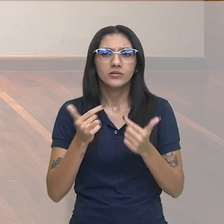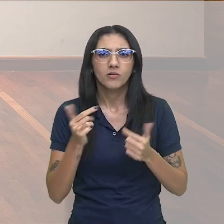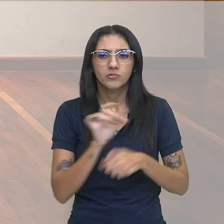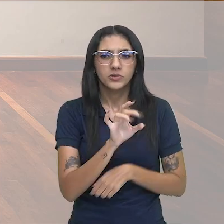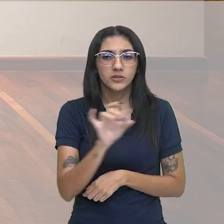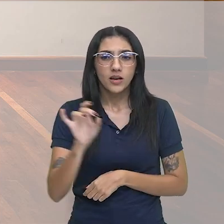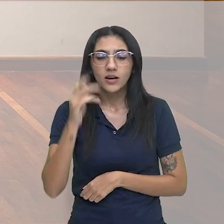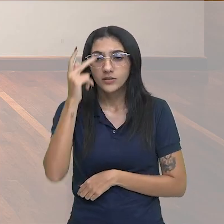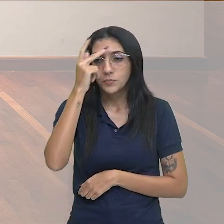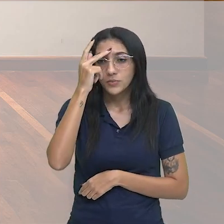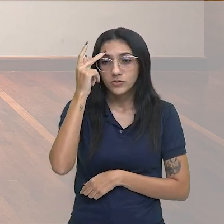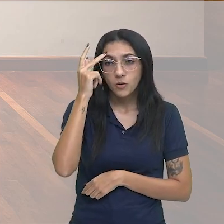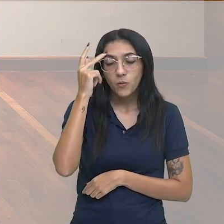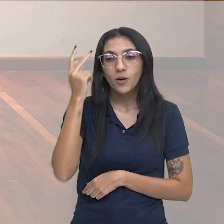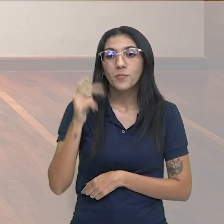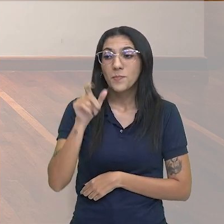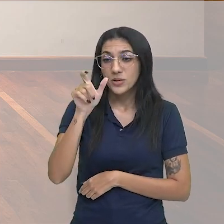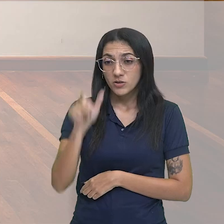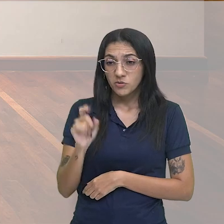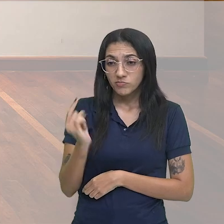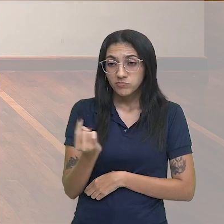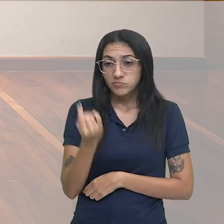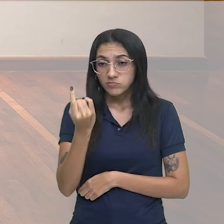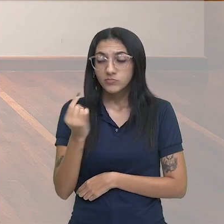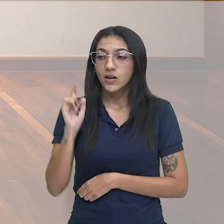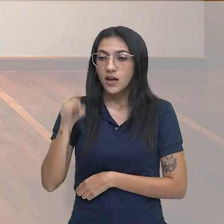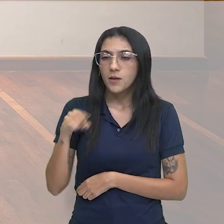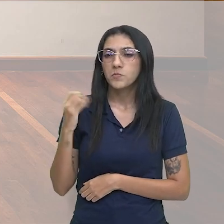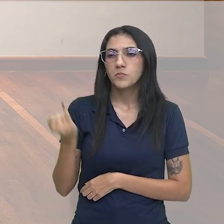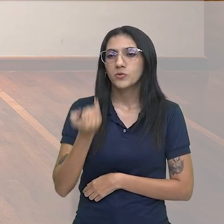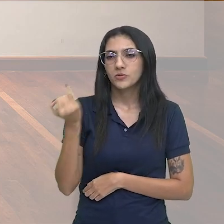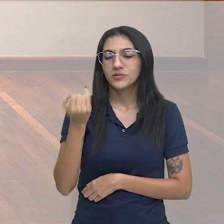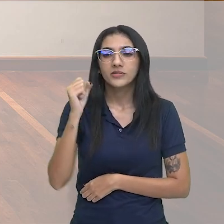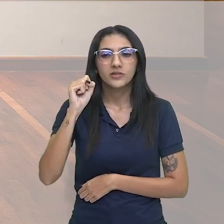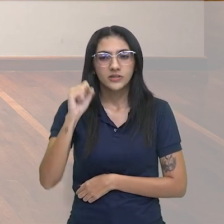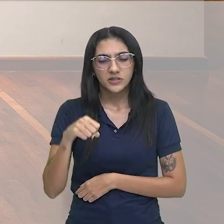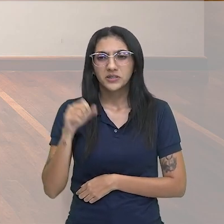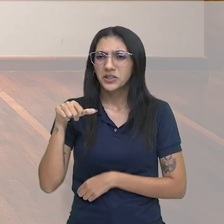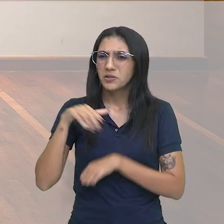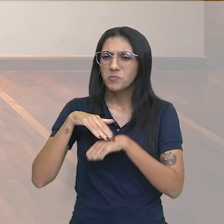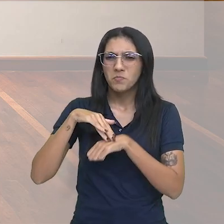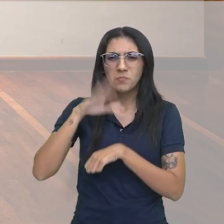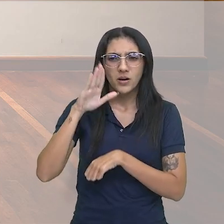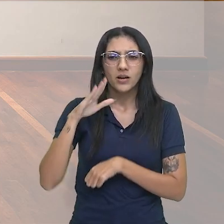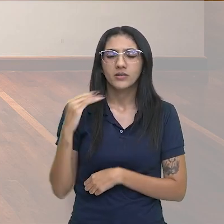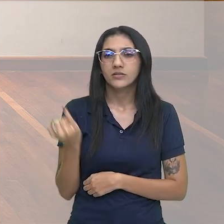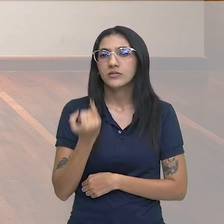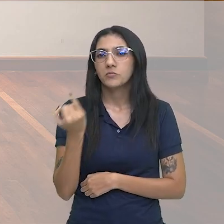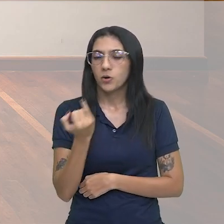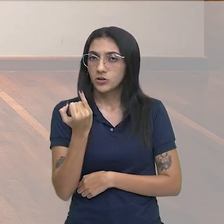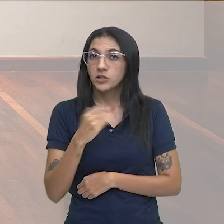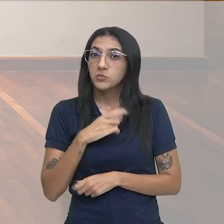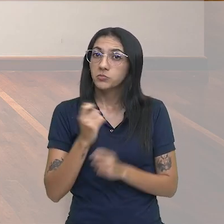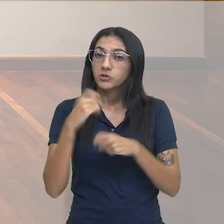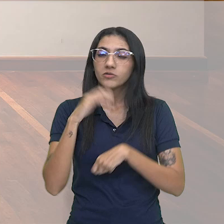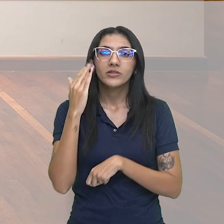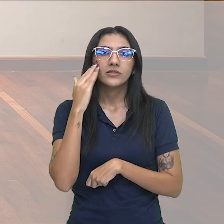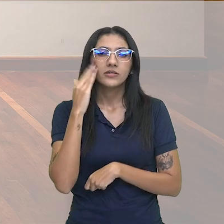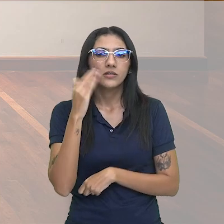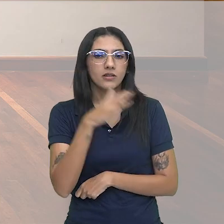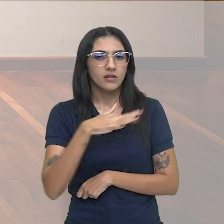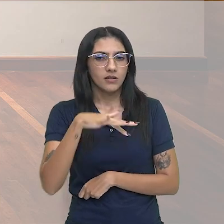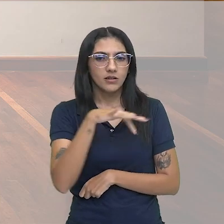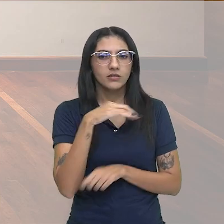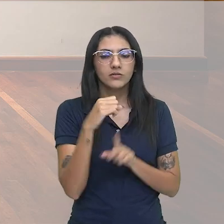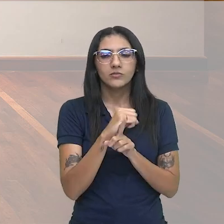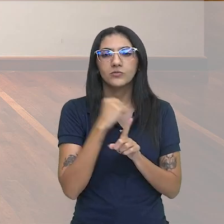o indivíduo é mais importante, as suas ações são mais importantes do todo, né, para você poder entender a sociedade.